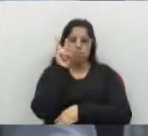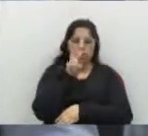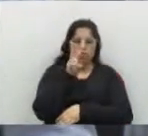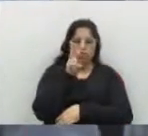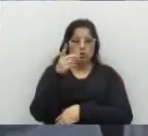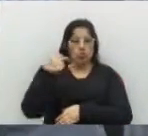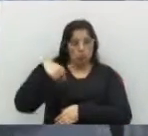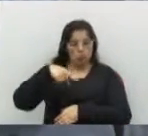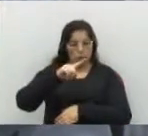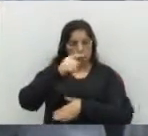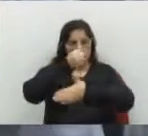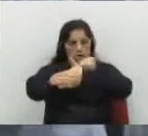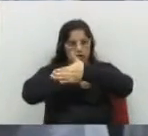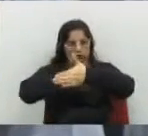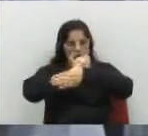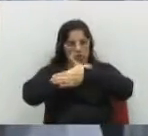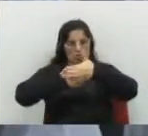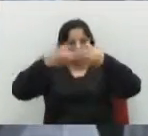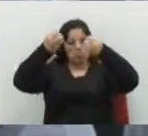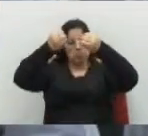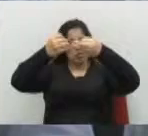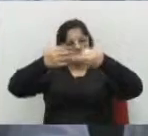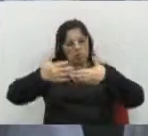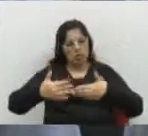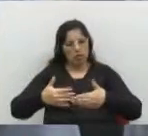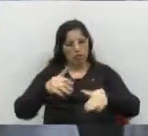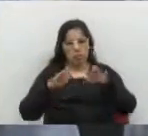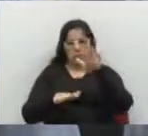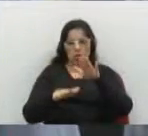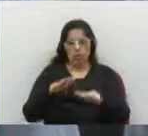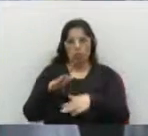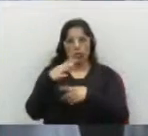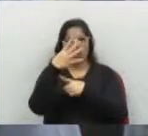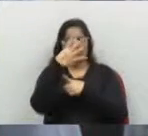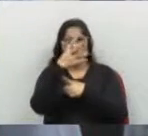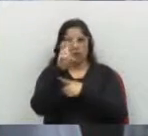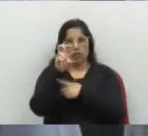foi explicado que há cerca de 45, 50 dias